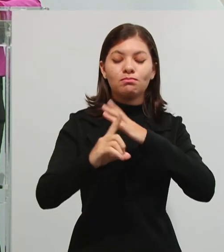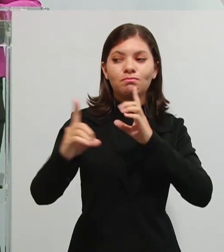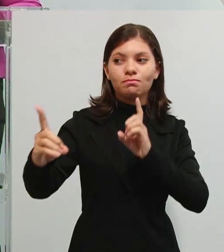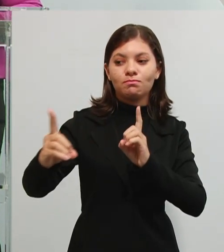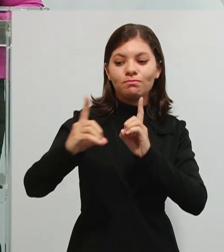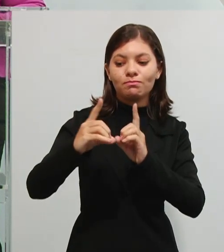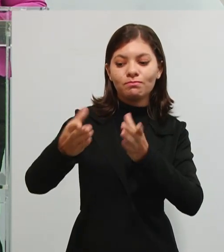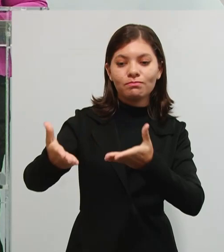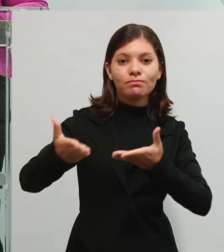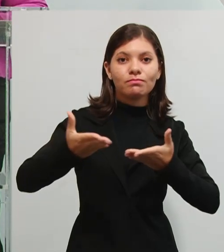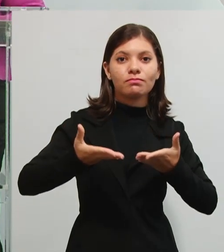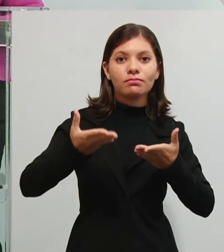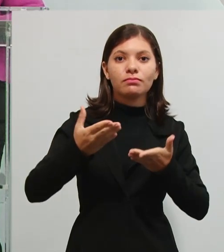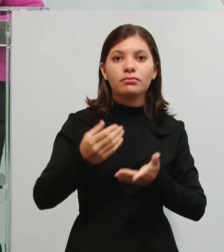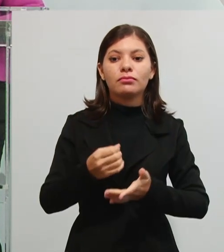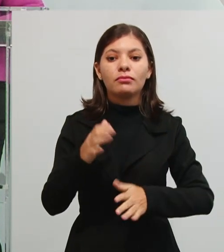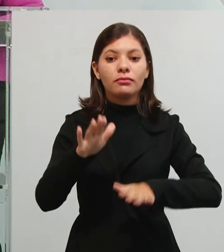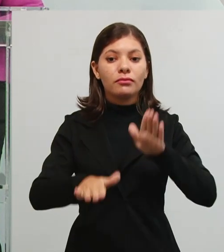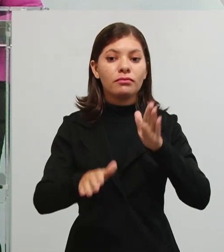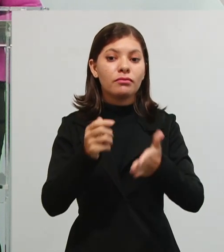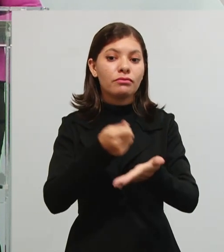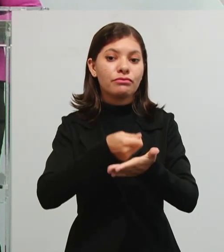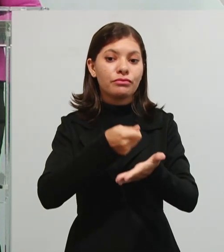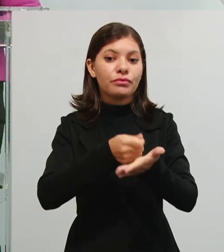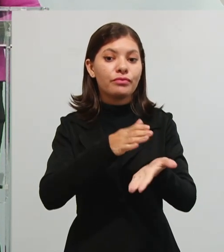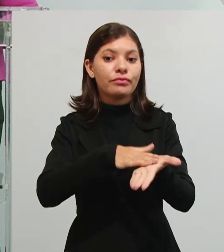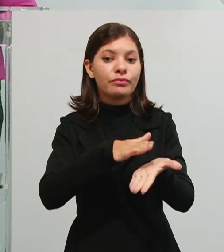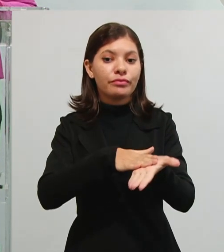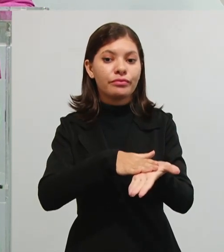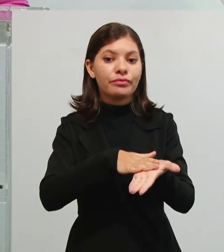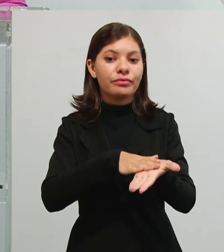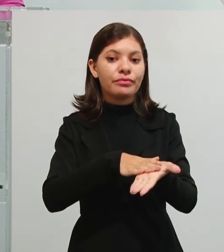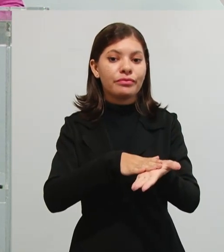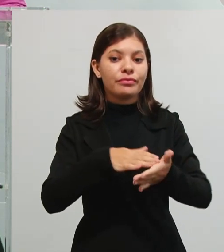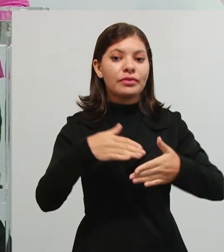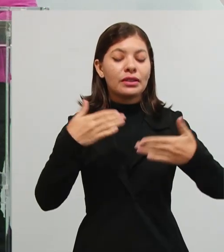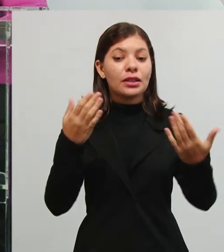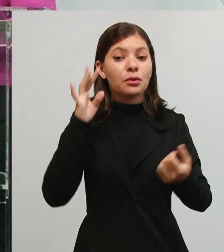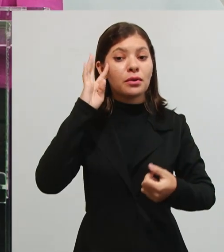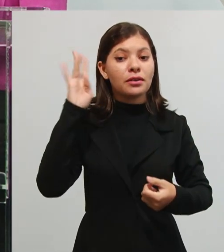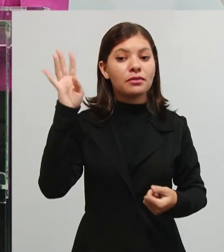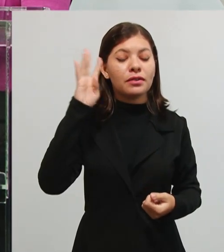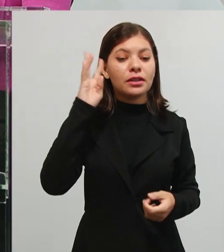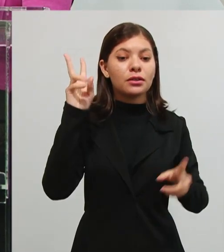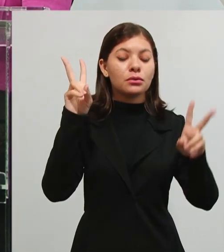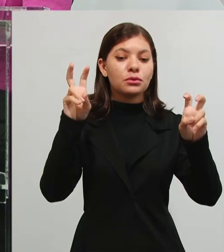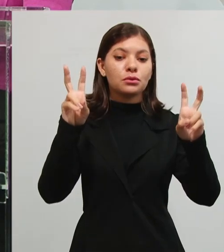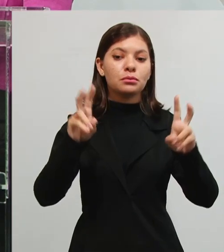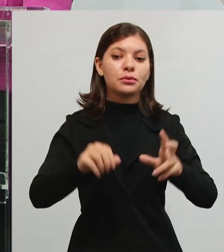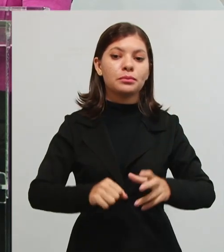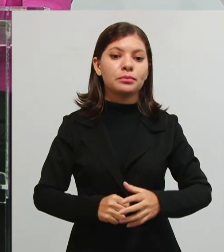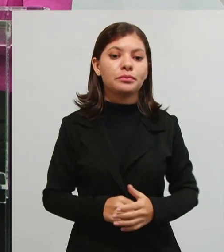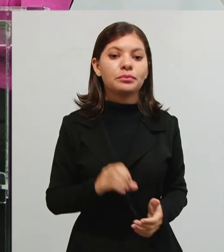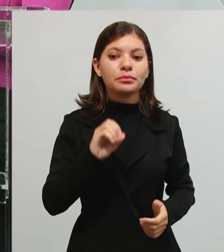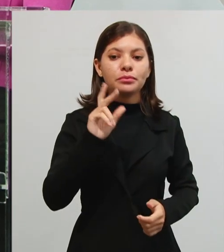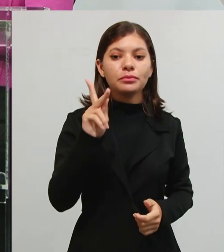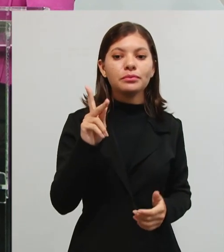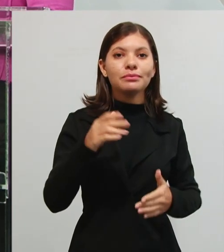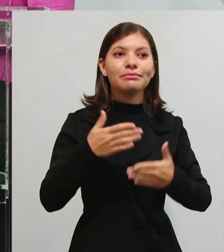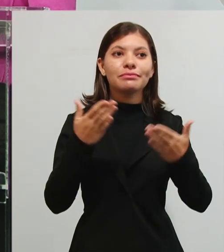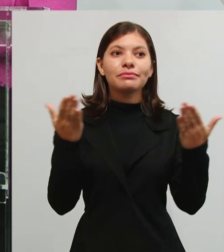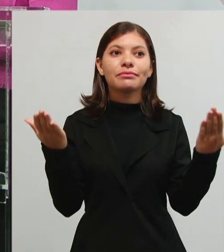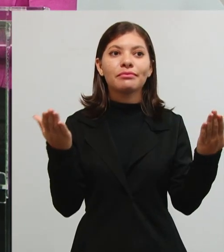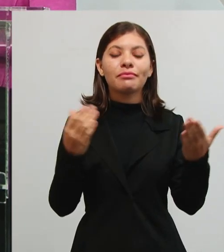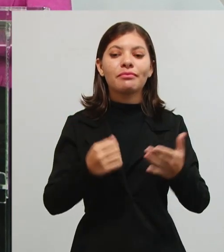dependendo da forma como você é cobrado, não é verdade? Então reflitam sobre isso também, ok?